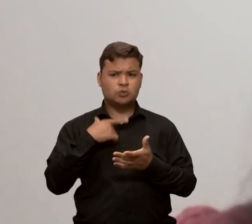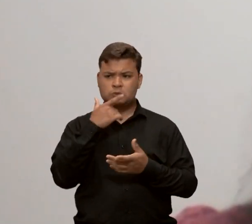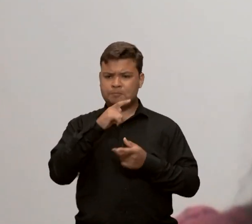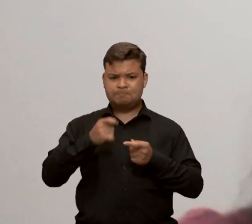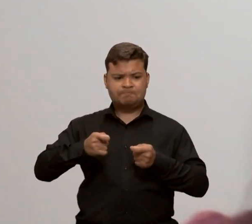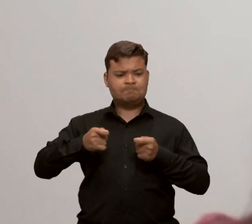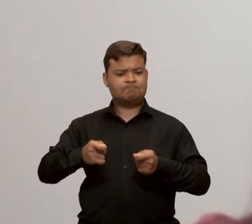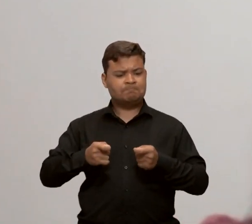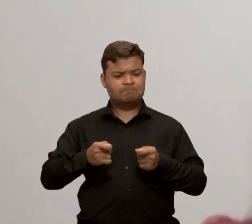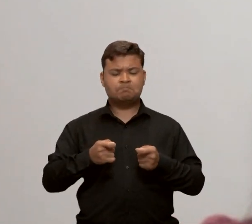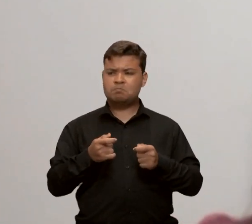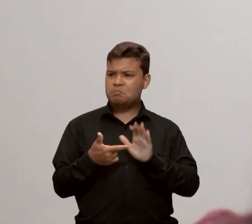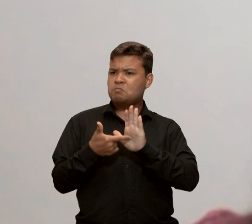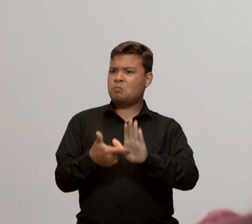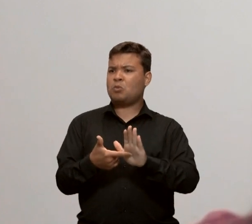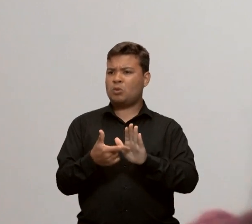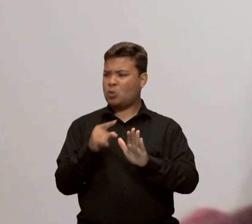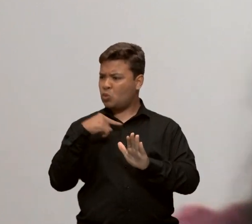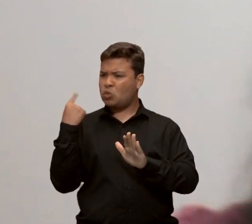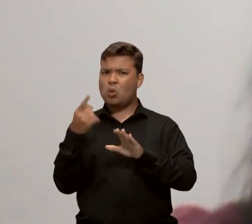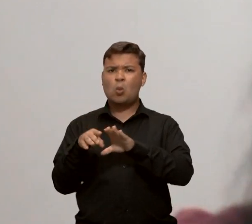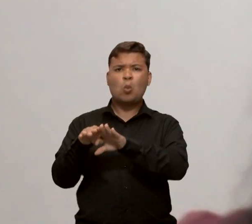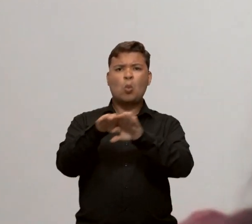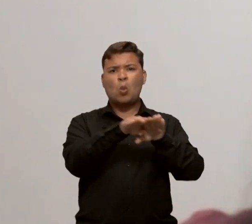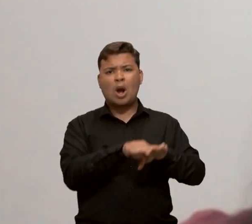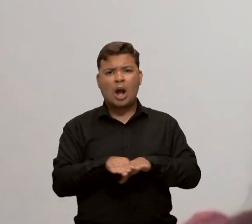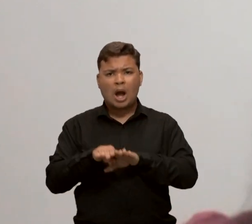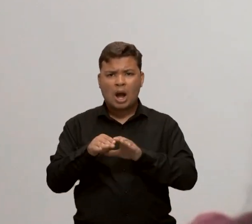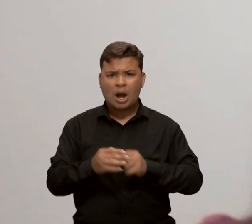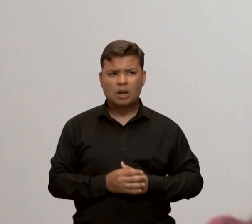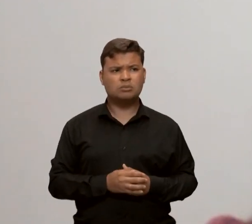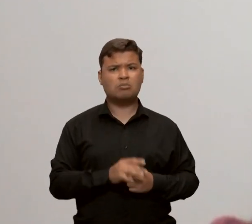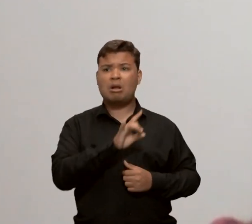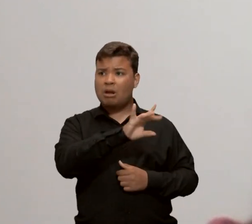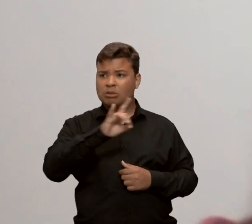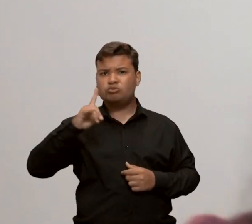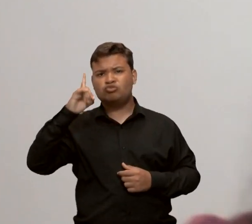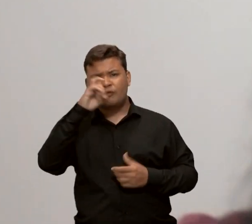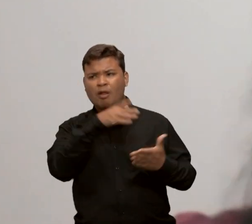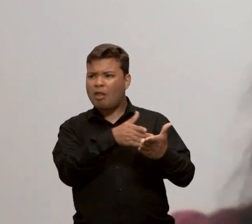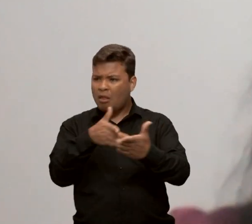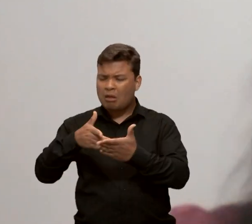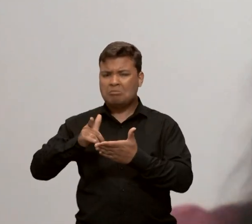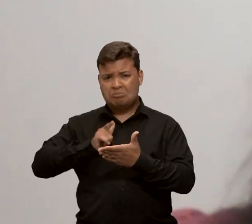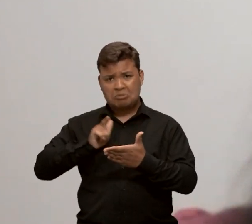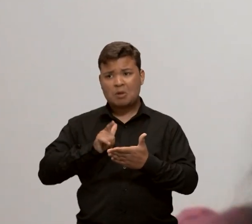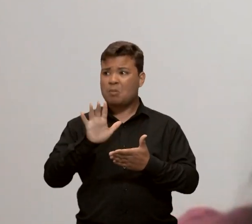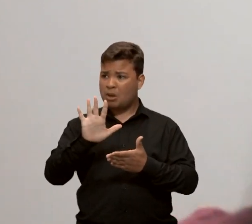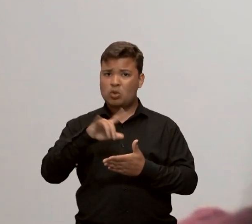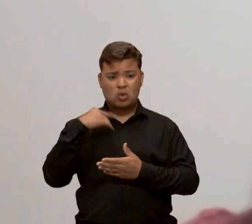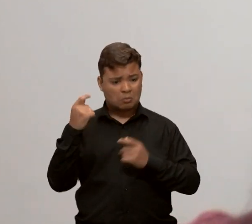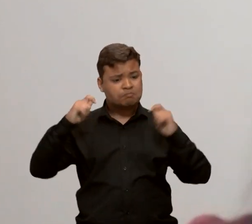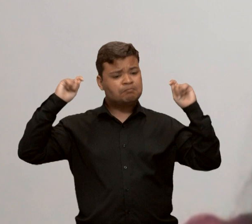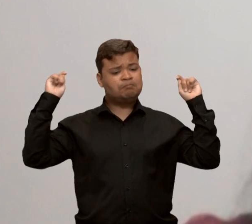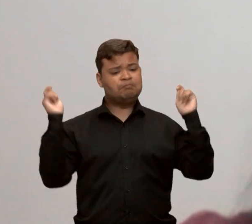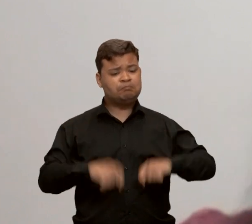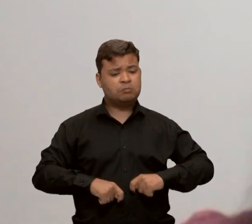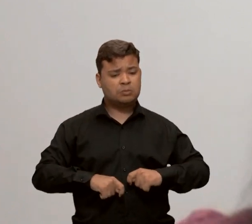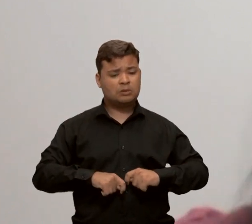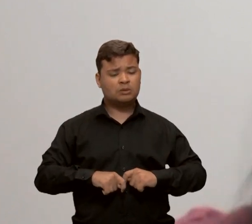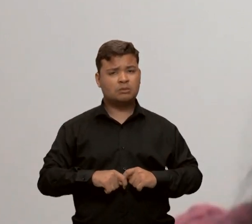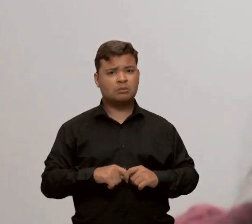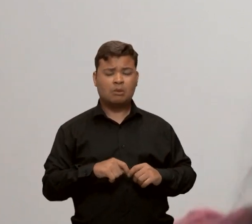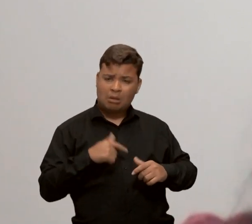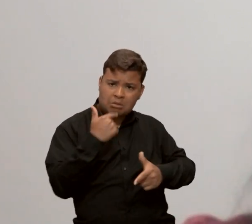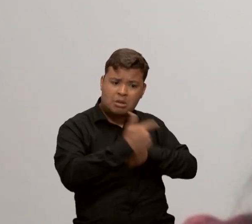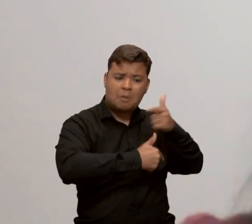nós somos iguais, né? Cada um tem a sua dificuldade, mas nós somos capazes também. E eles podem trabalhar, e eles